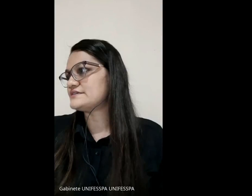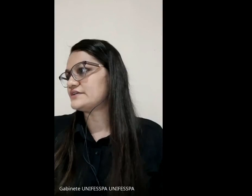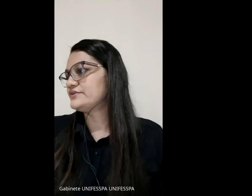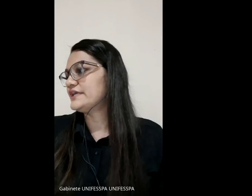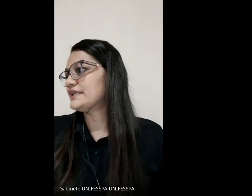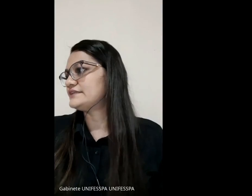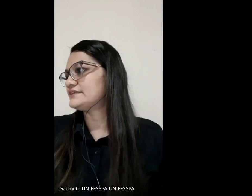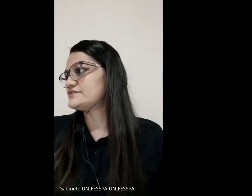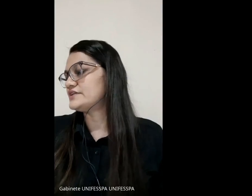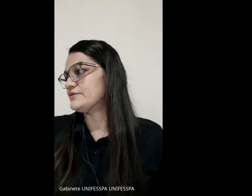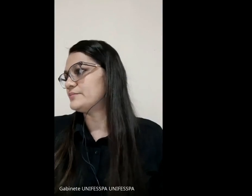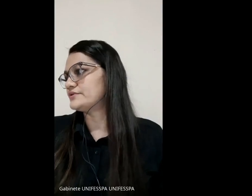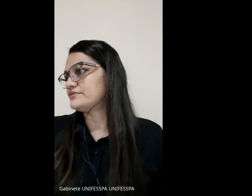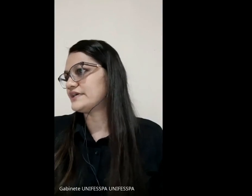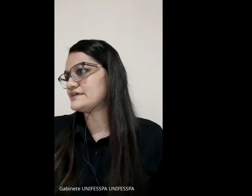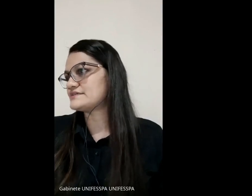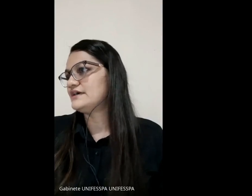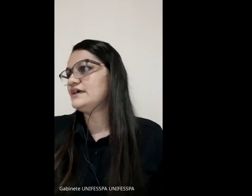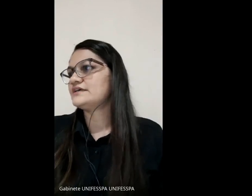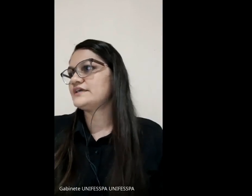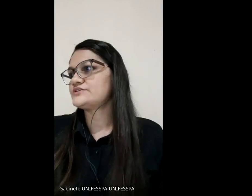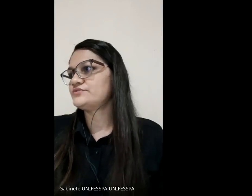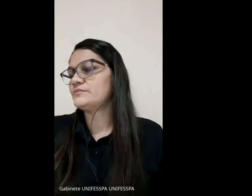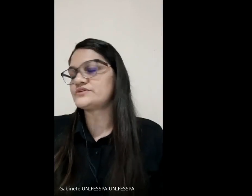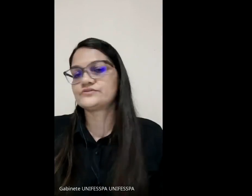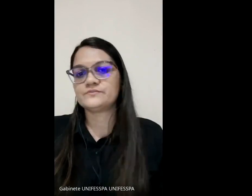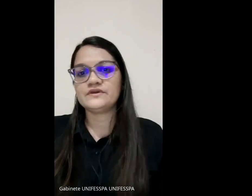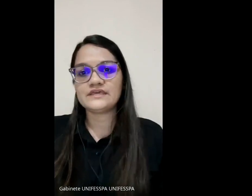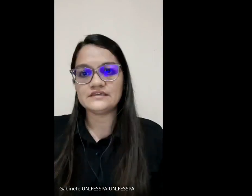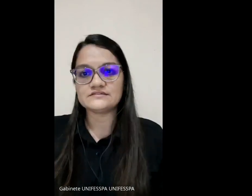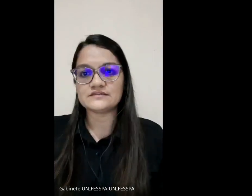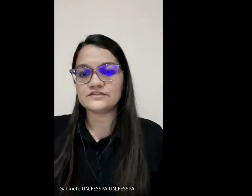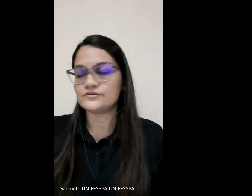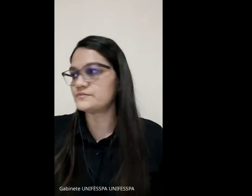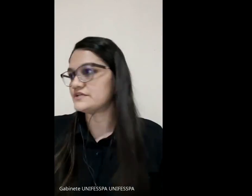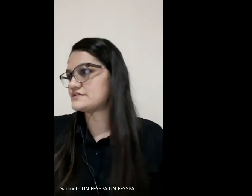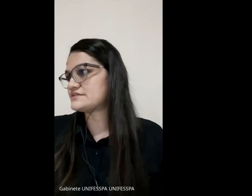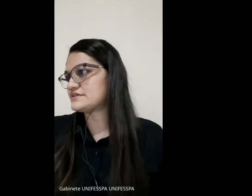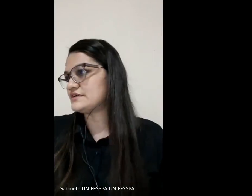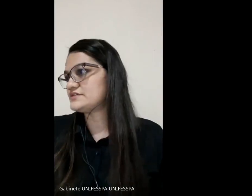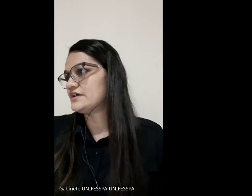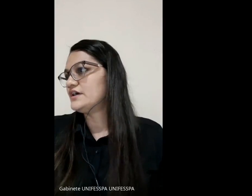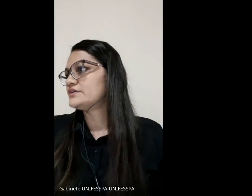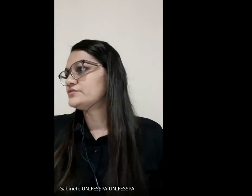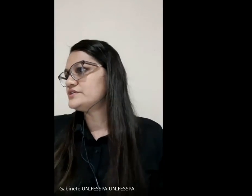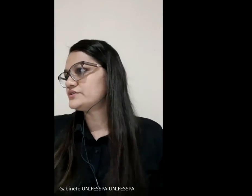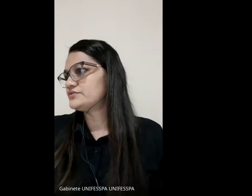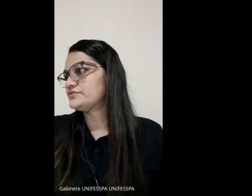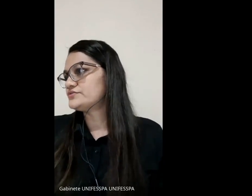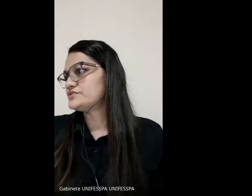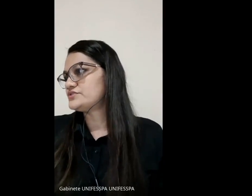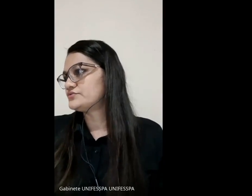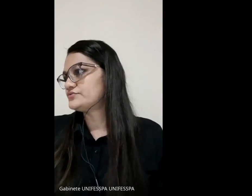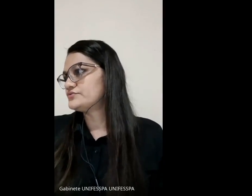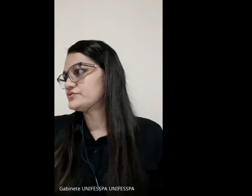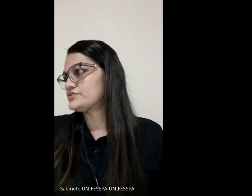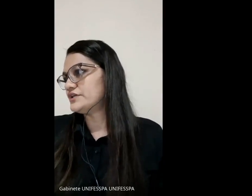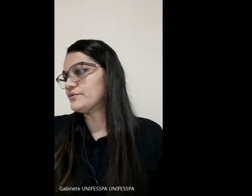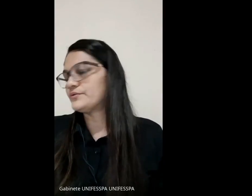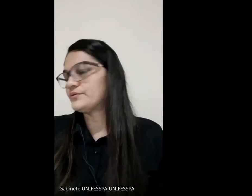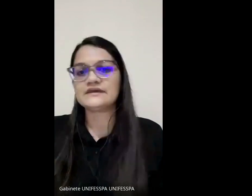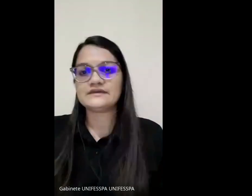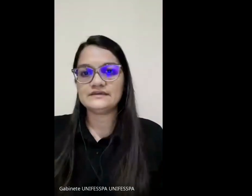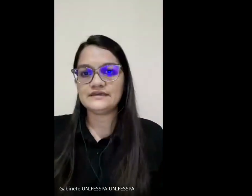de Licenciatura em Letras Língua Portuguesa das turmas 2015 e 2016 do Instituto de Estudos